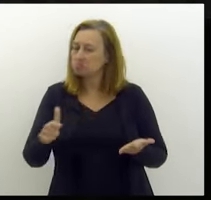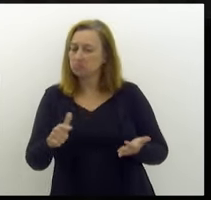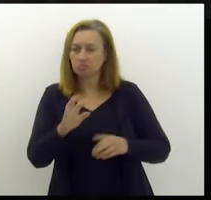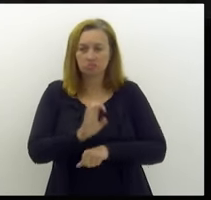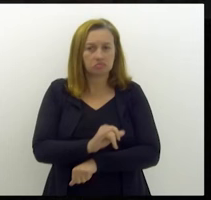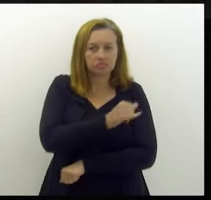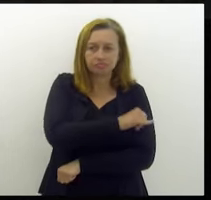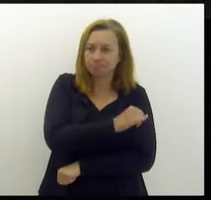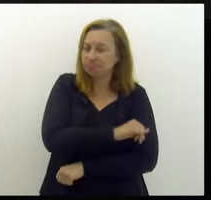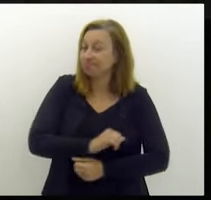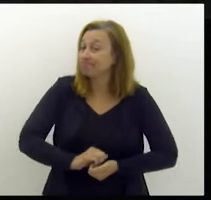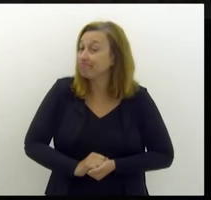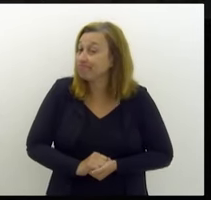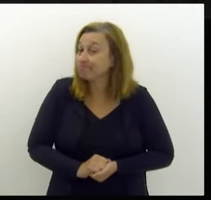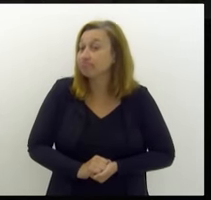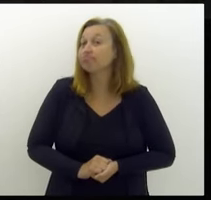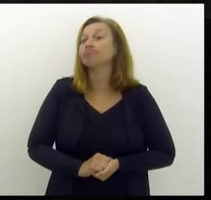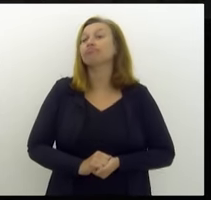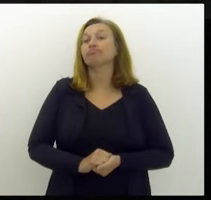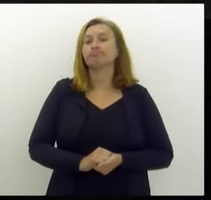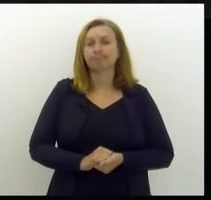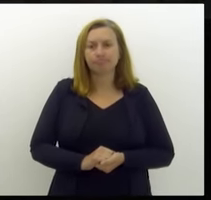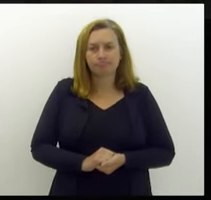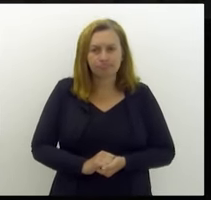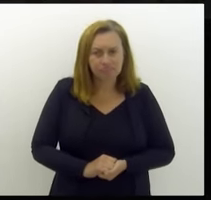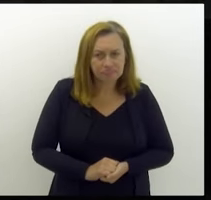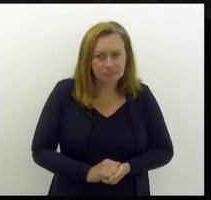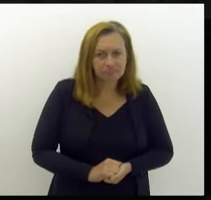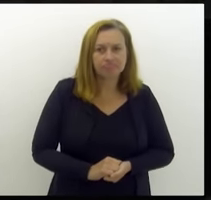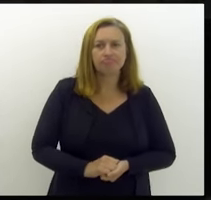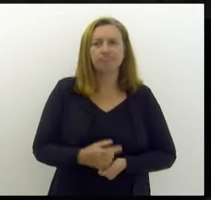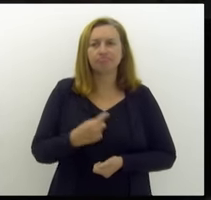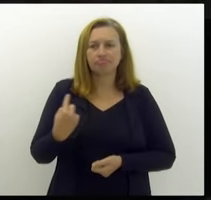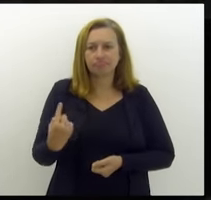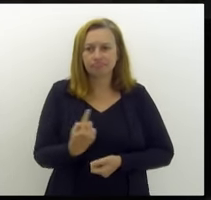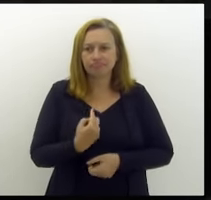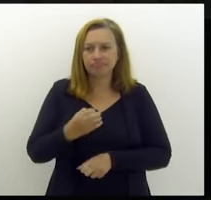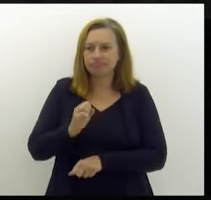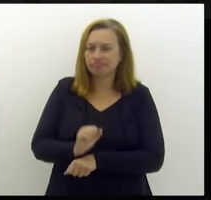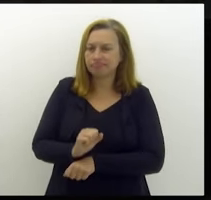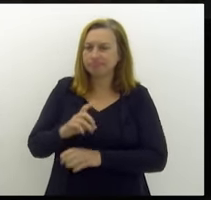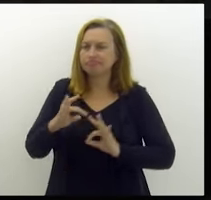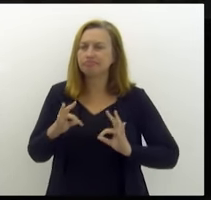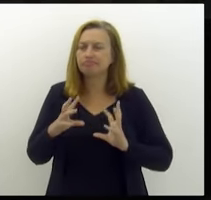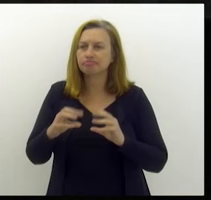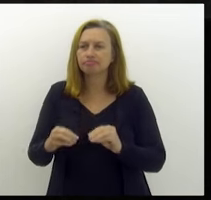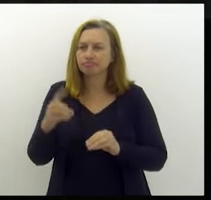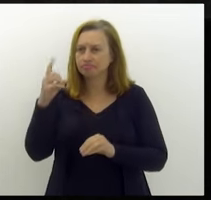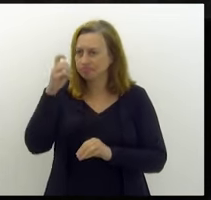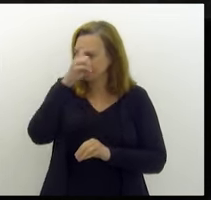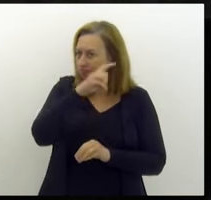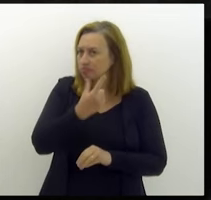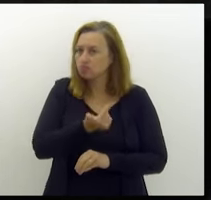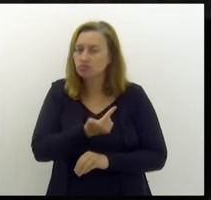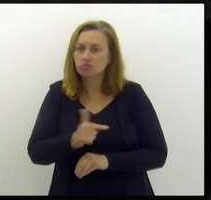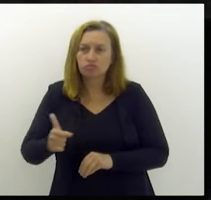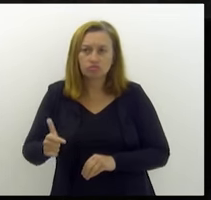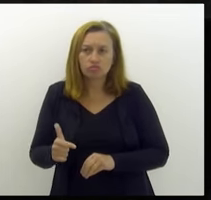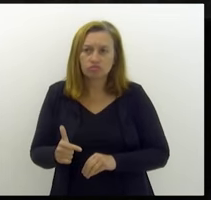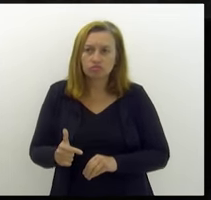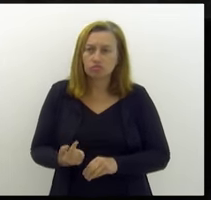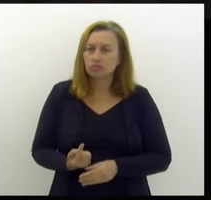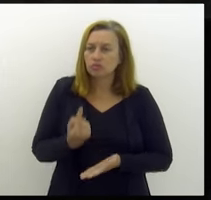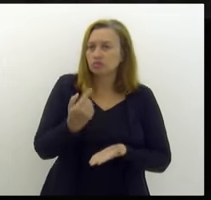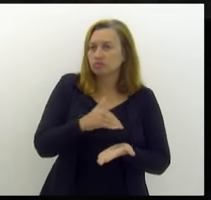de Janeiro nosso estado em toda a sua complexidade não possui mais uma